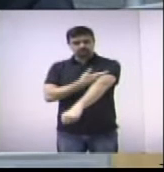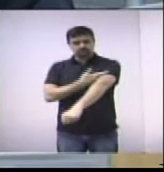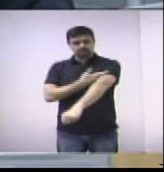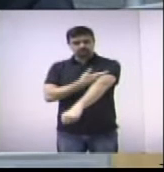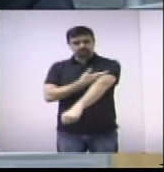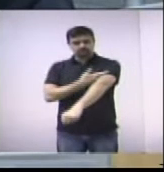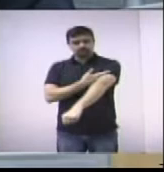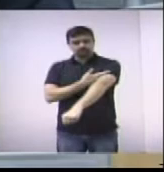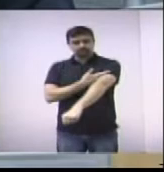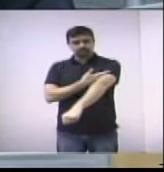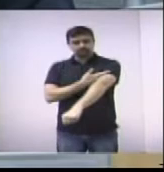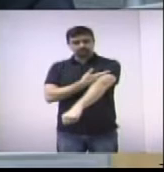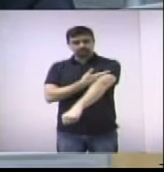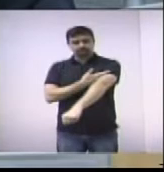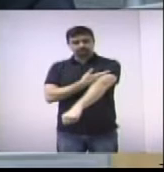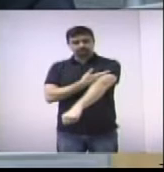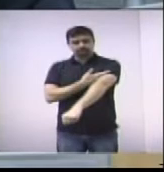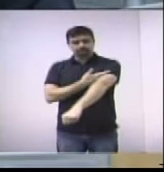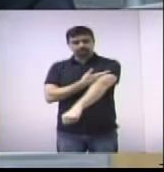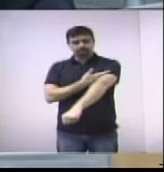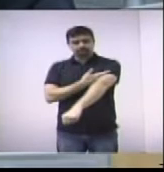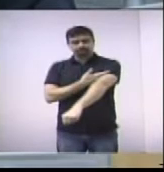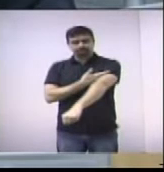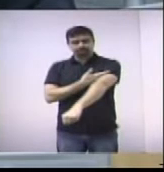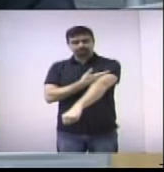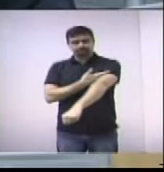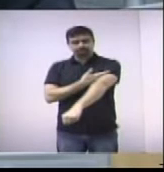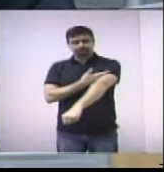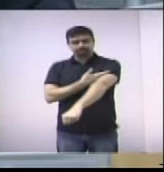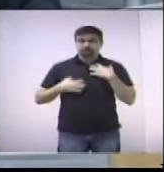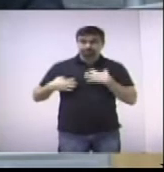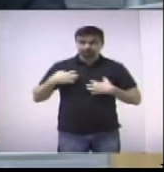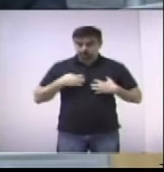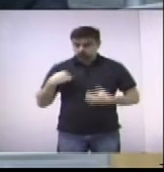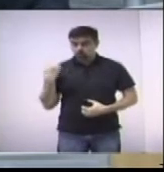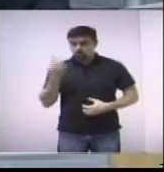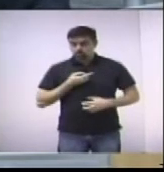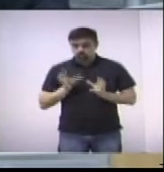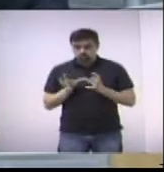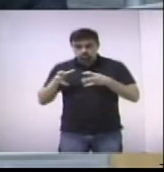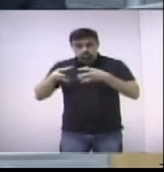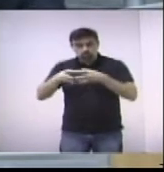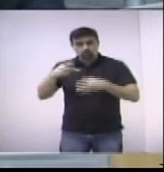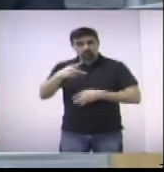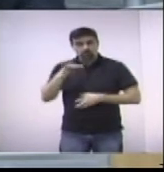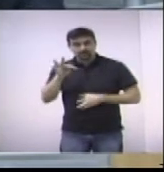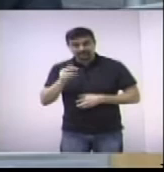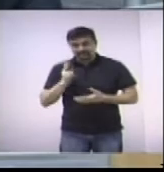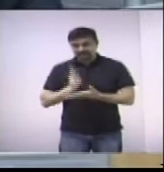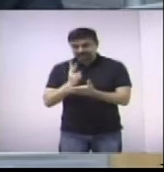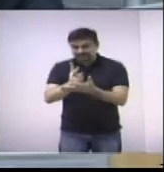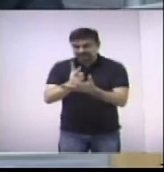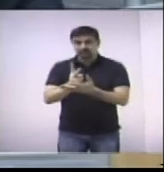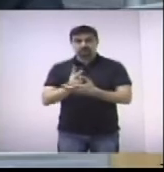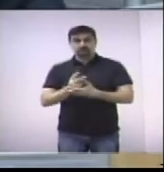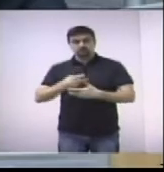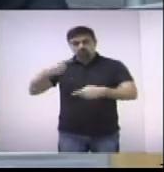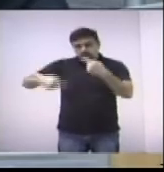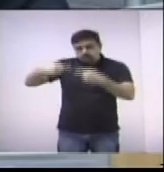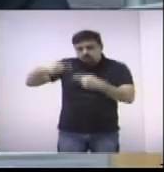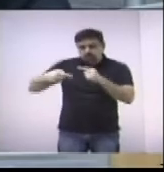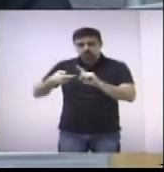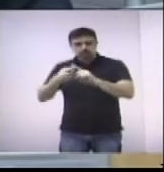que afligem os servidores, e a bancada do PT está sempre à disposição dos servidores públicos